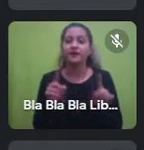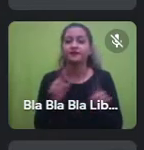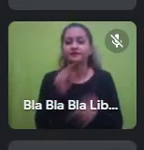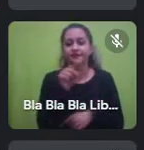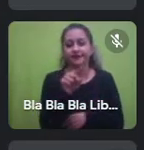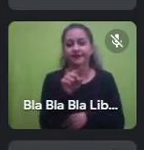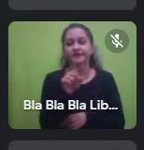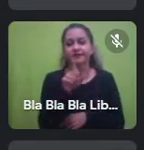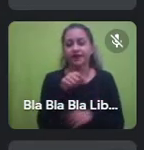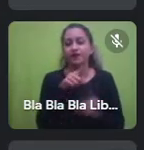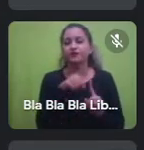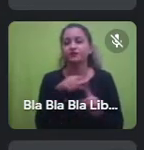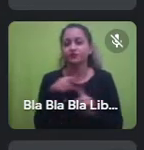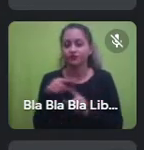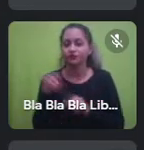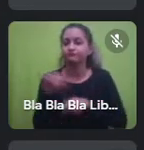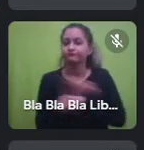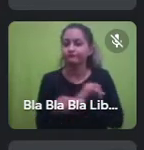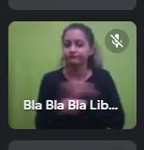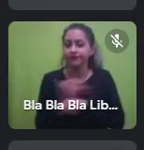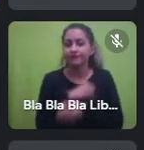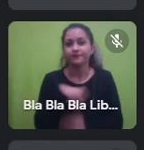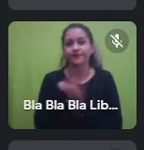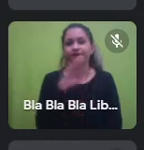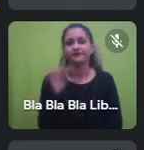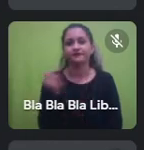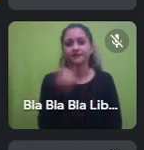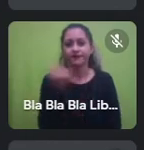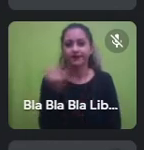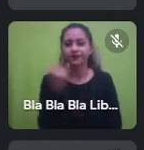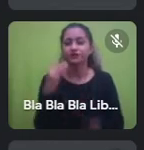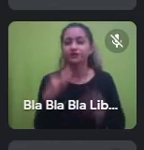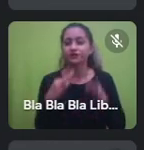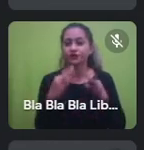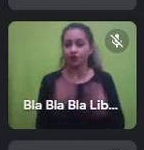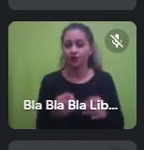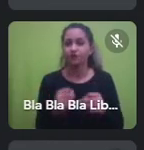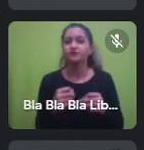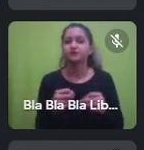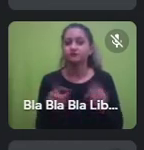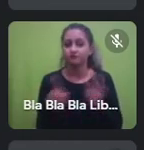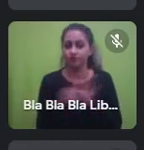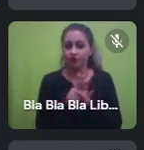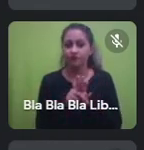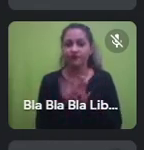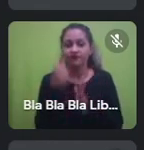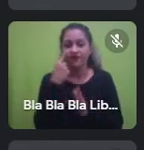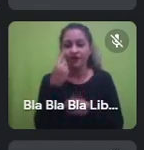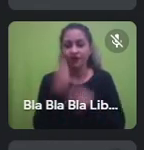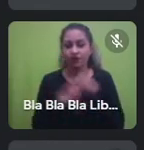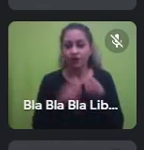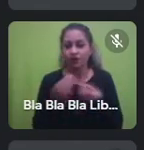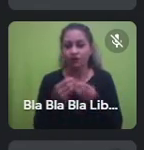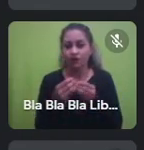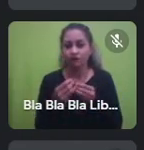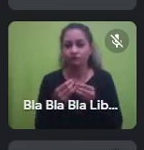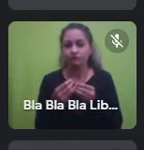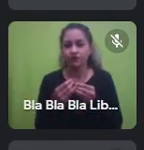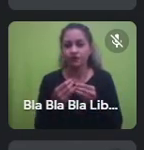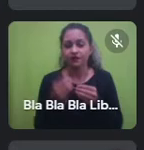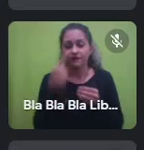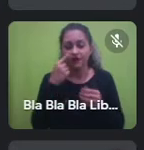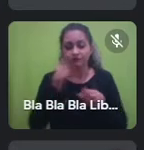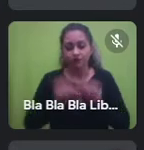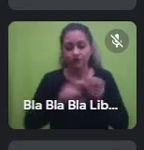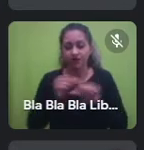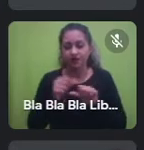das metodologias mais importantes por conta do estresse oxidativo, por conta da